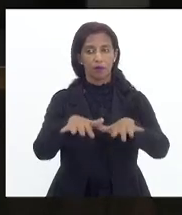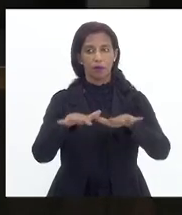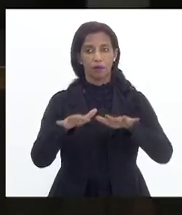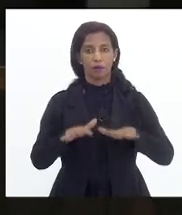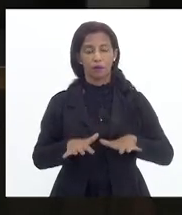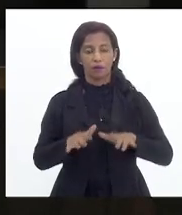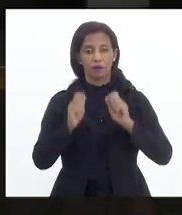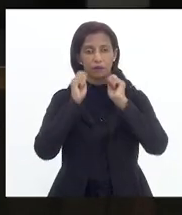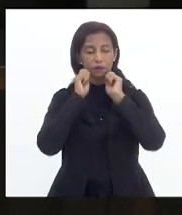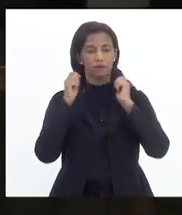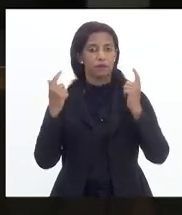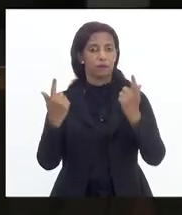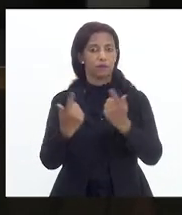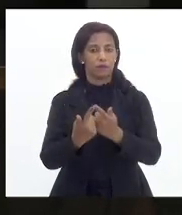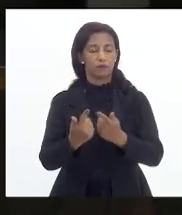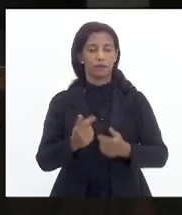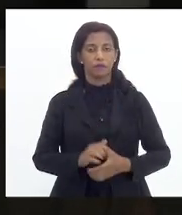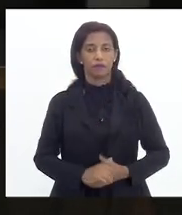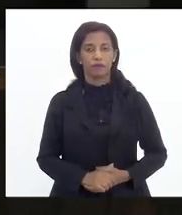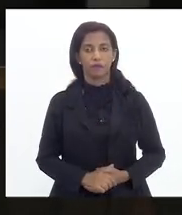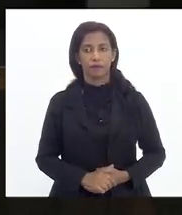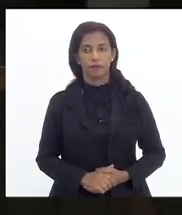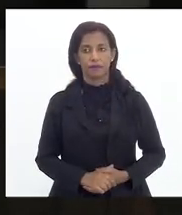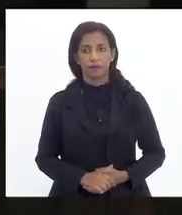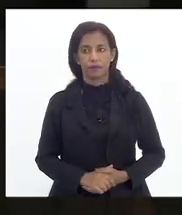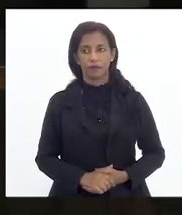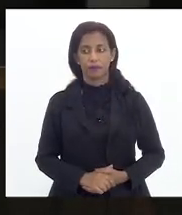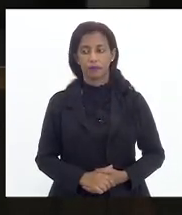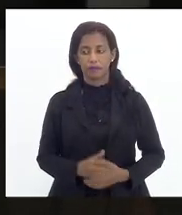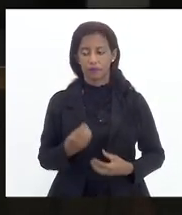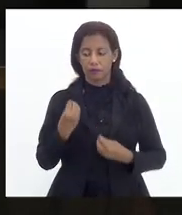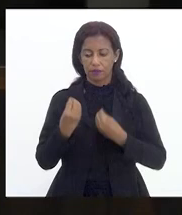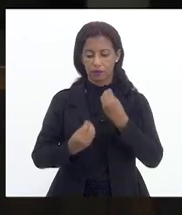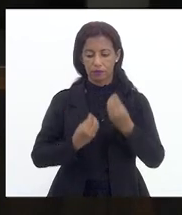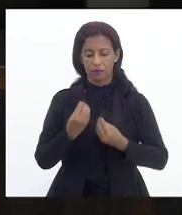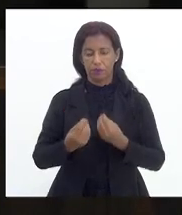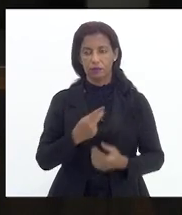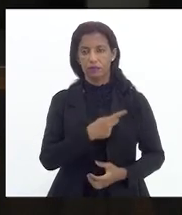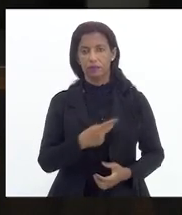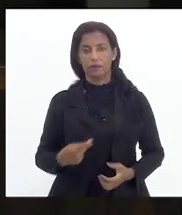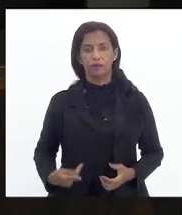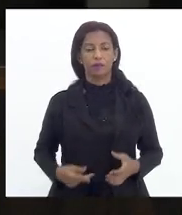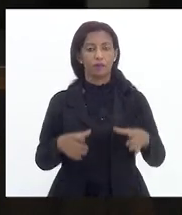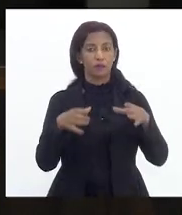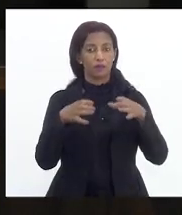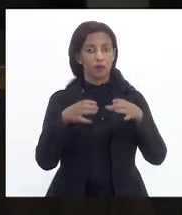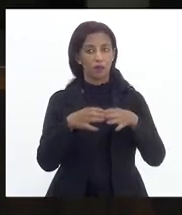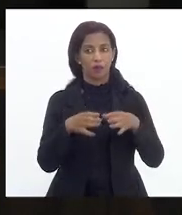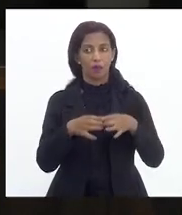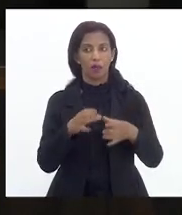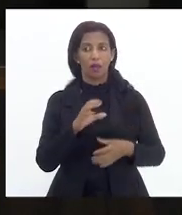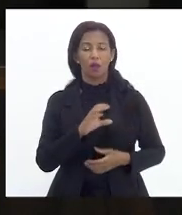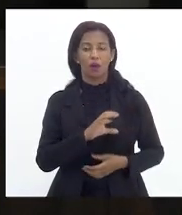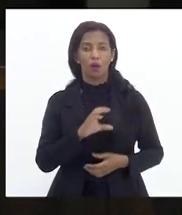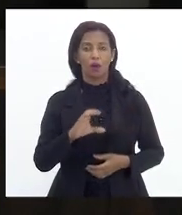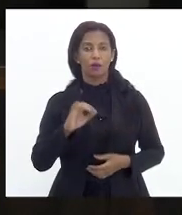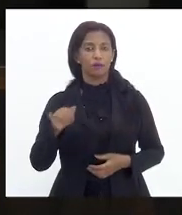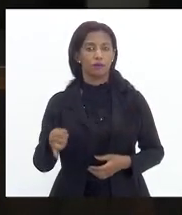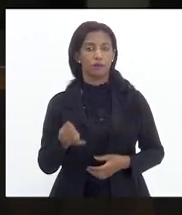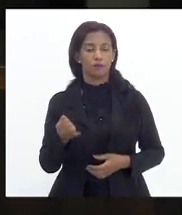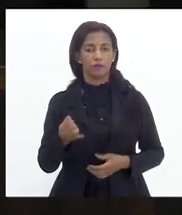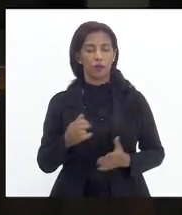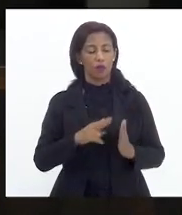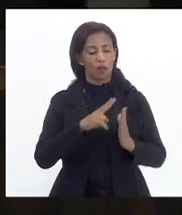da Assembleia Legislativa e como presidente da Comissão de construção de Justiça tem a honra de